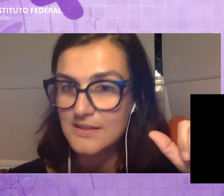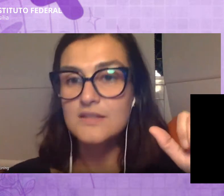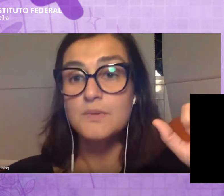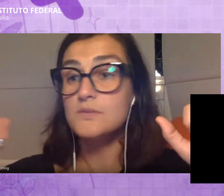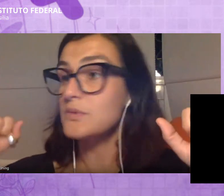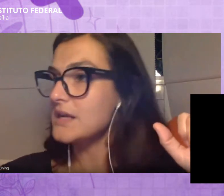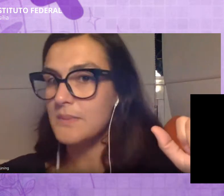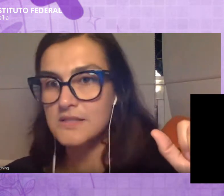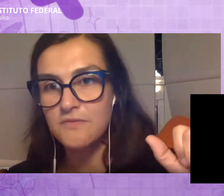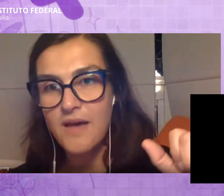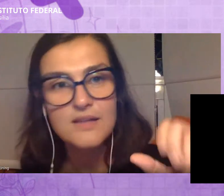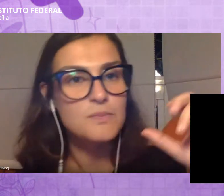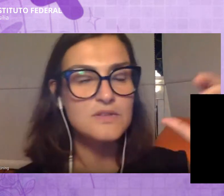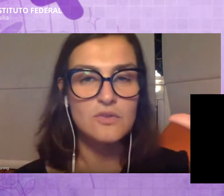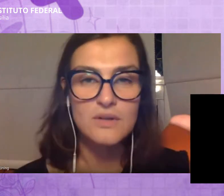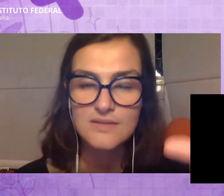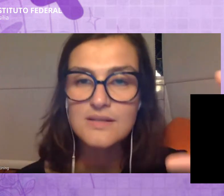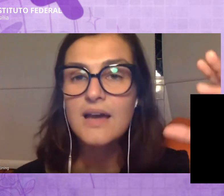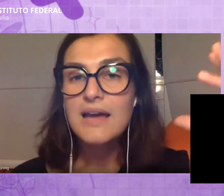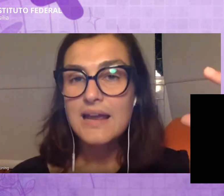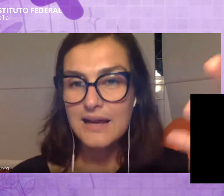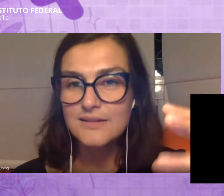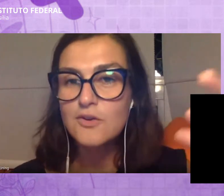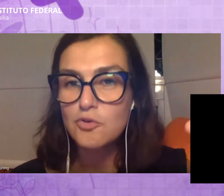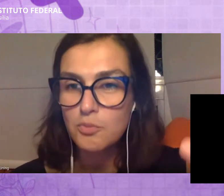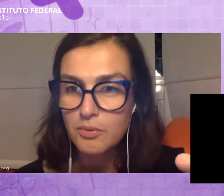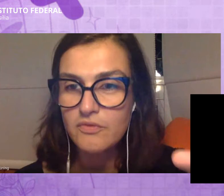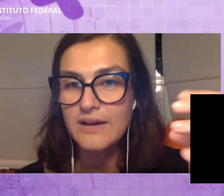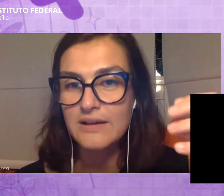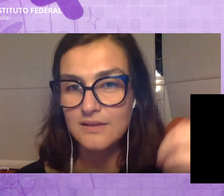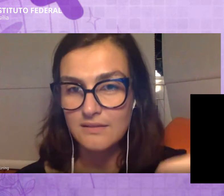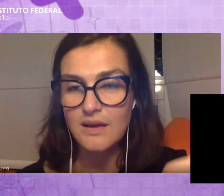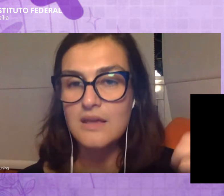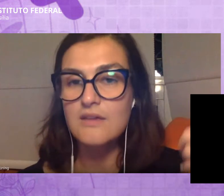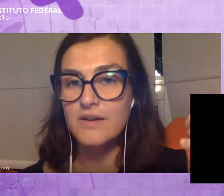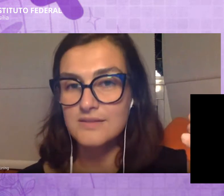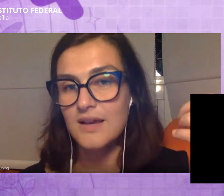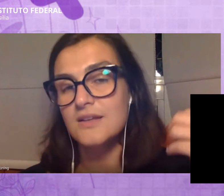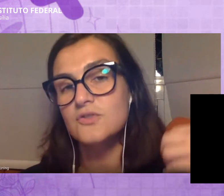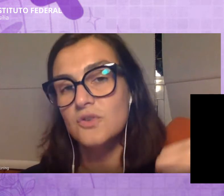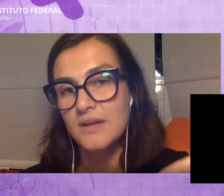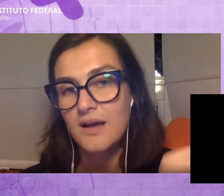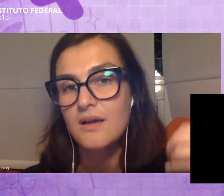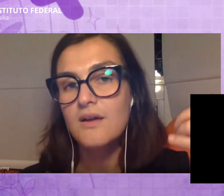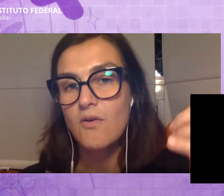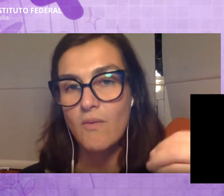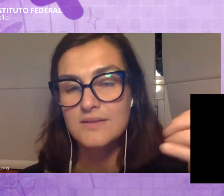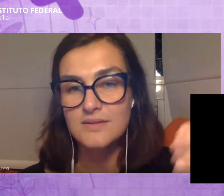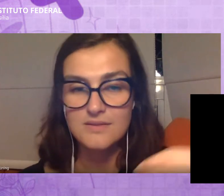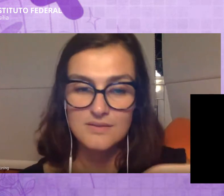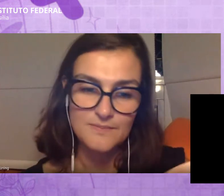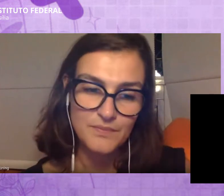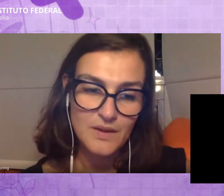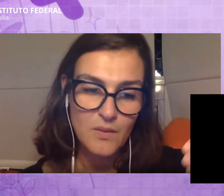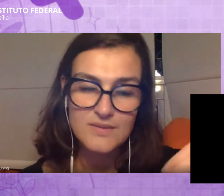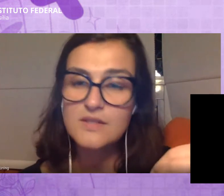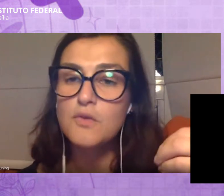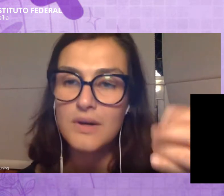brancas cis, para as mulheres mais velhas, para as adolescentes. Cada grupo vai entender e vai se relacionar com